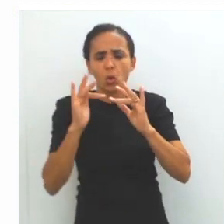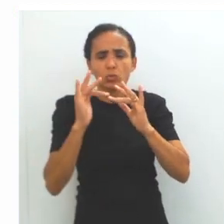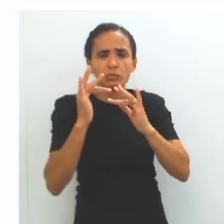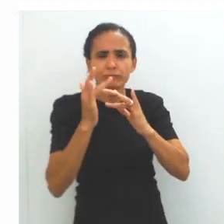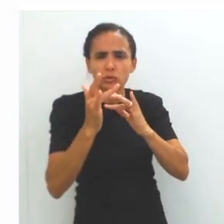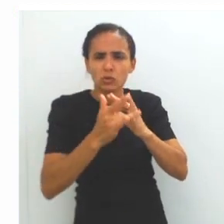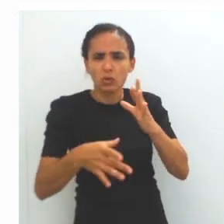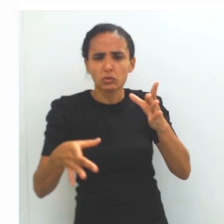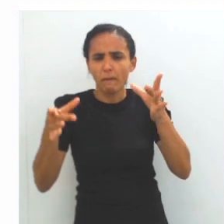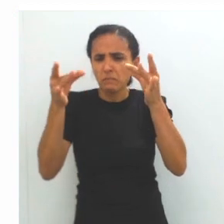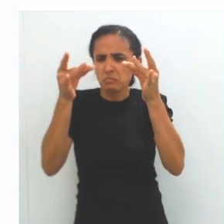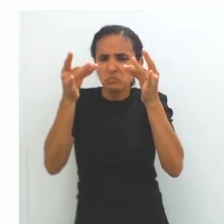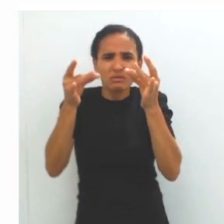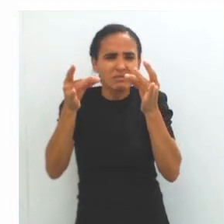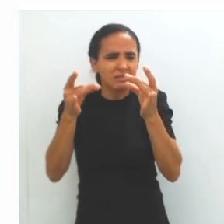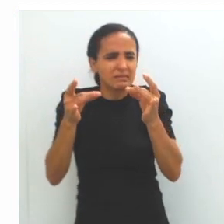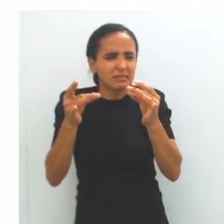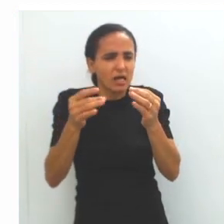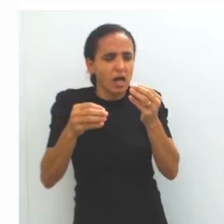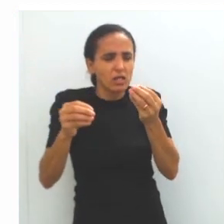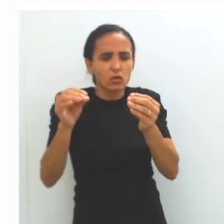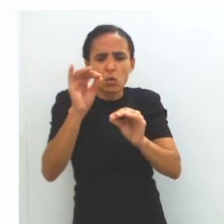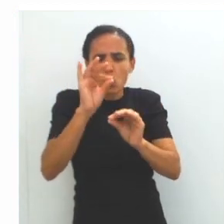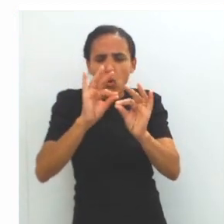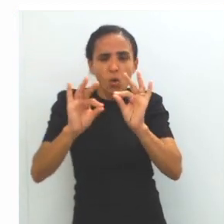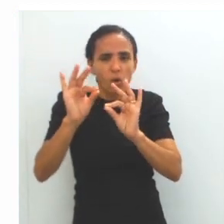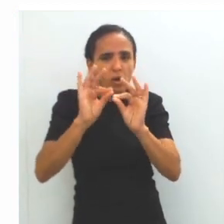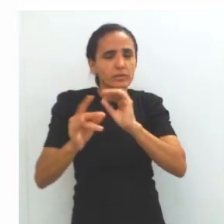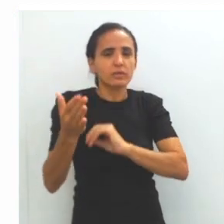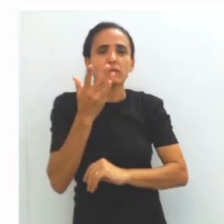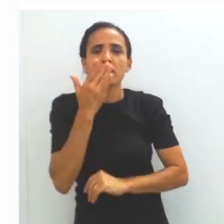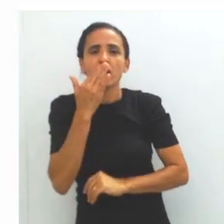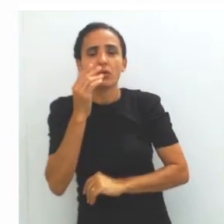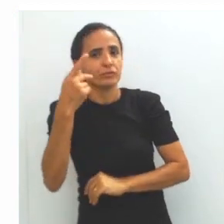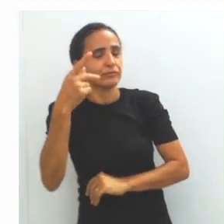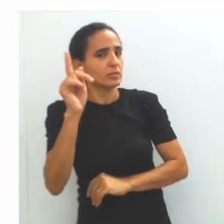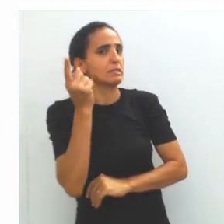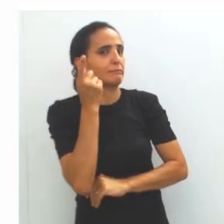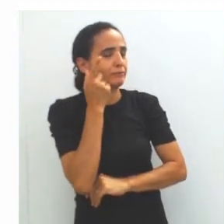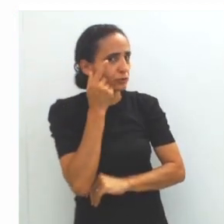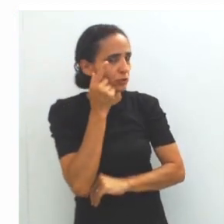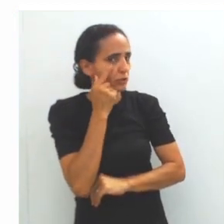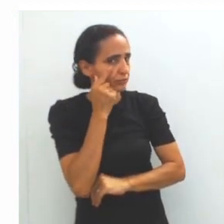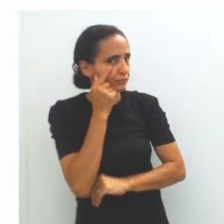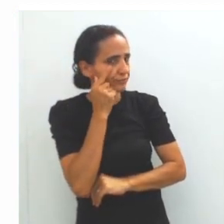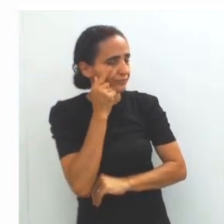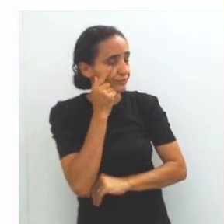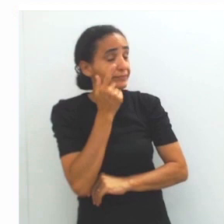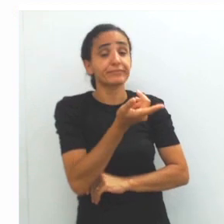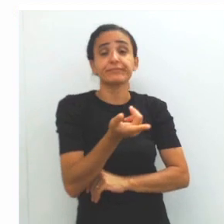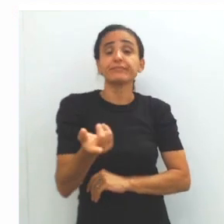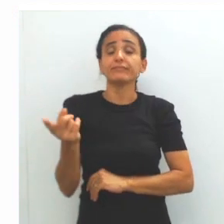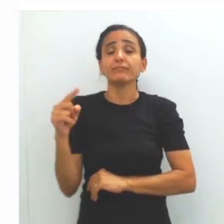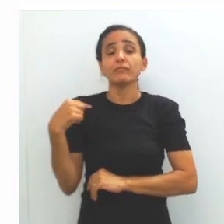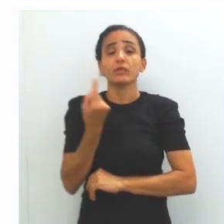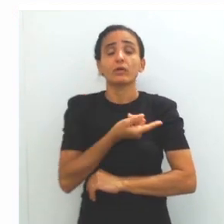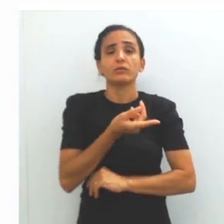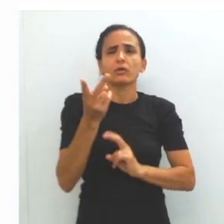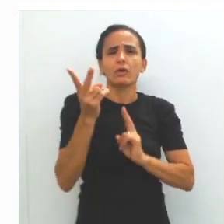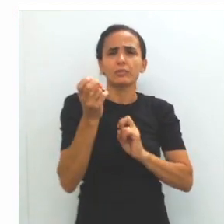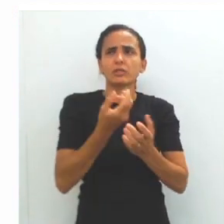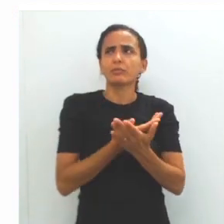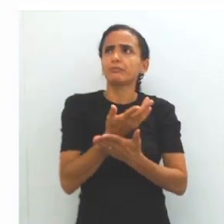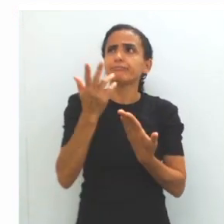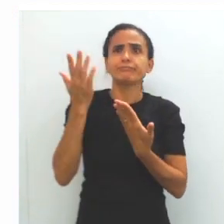de pigmentos que vão compor a cor dos seus olhos. Ok? A gente também vê